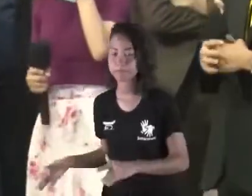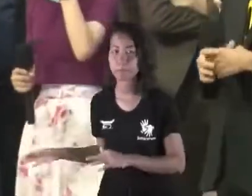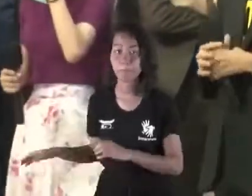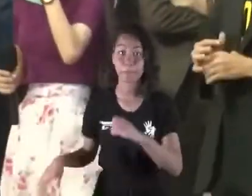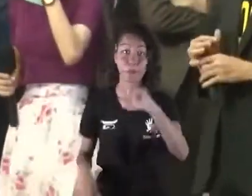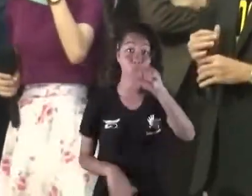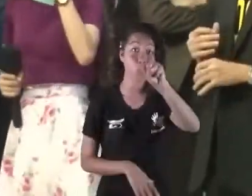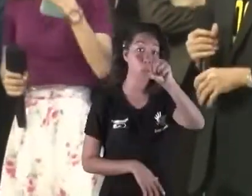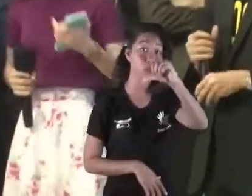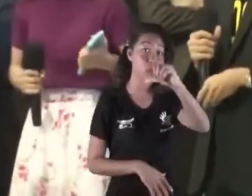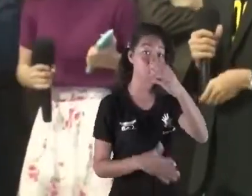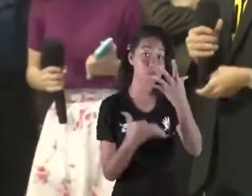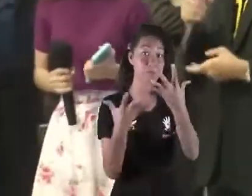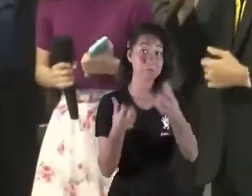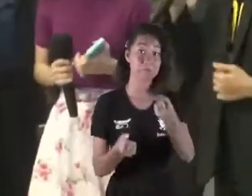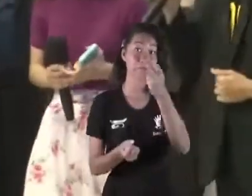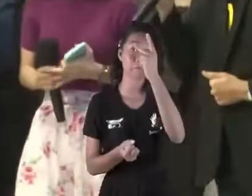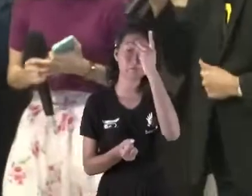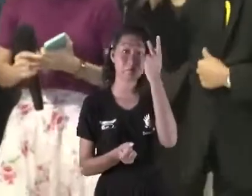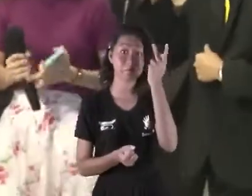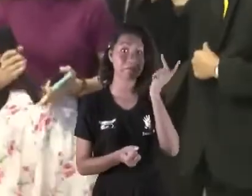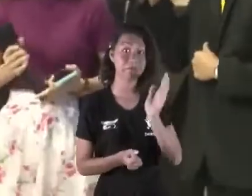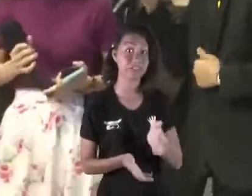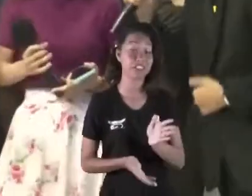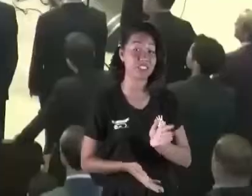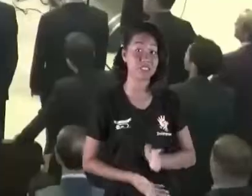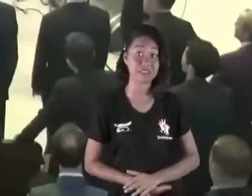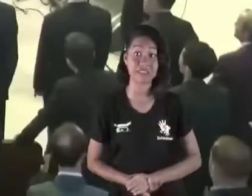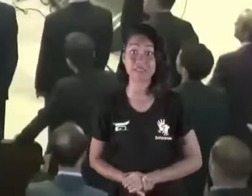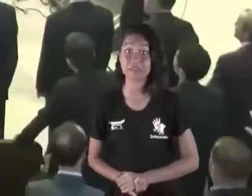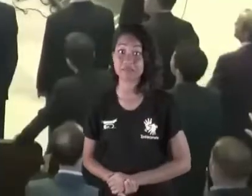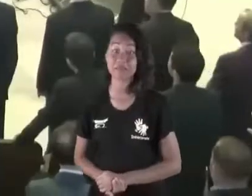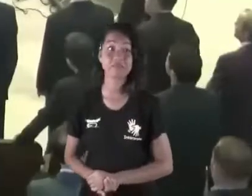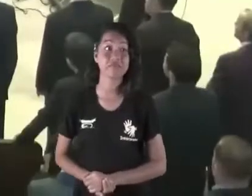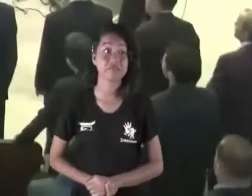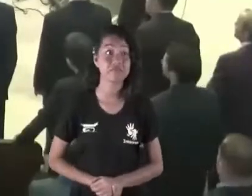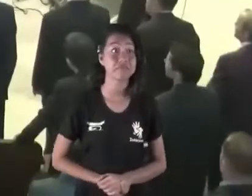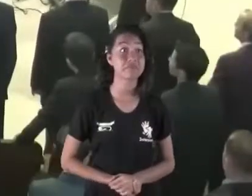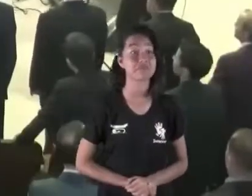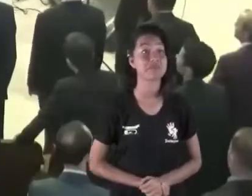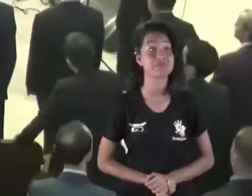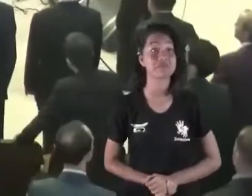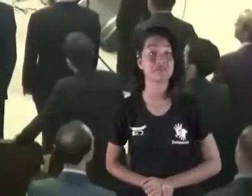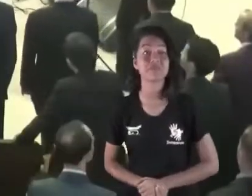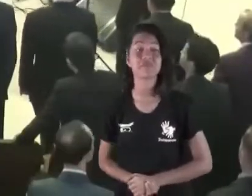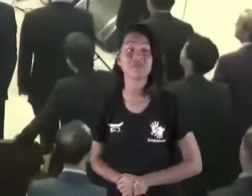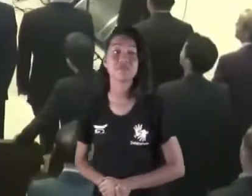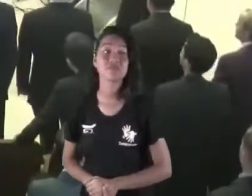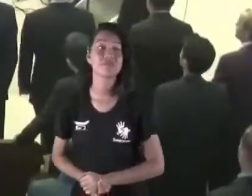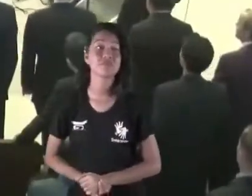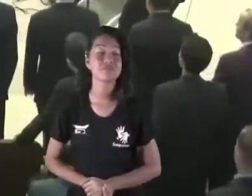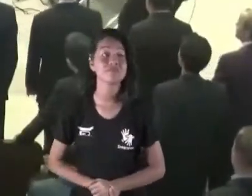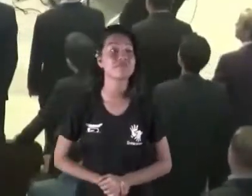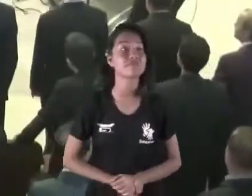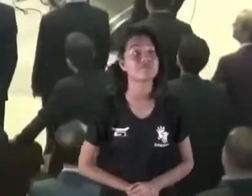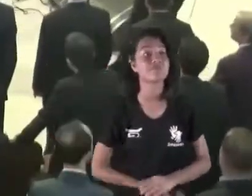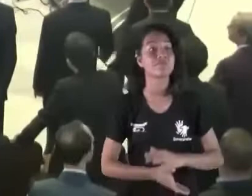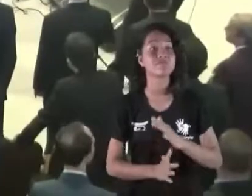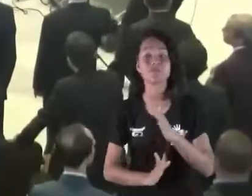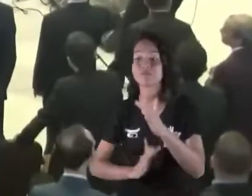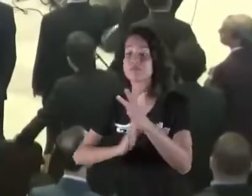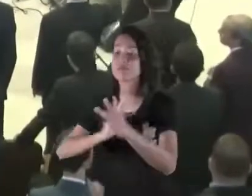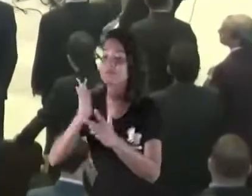Cadê? Não há Deus como. Cadê? Jeová. Cadê? Não há Deus. Cadê? Como